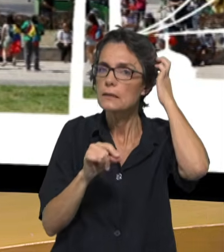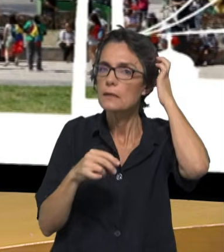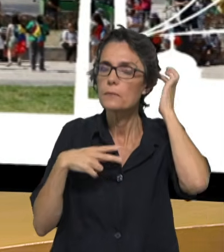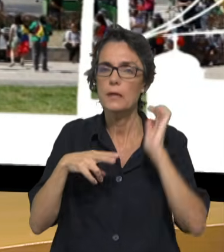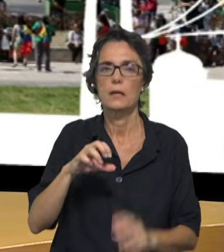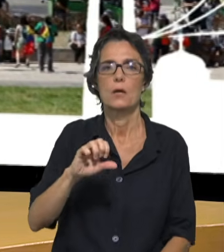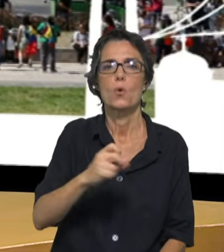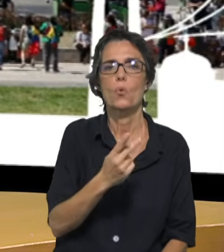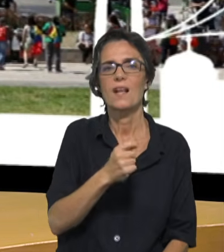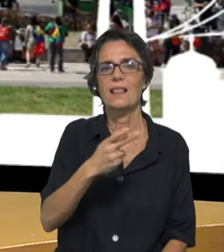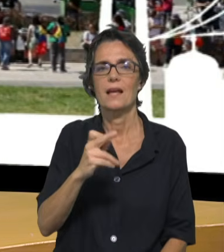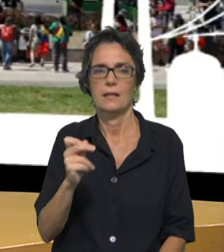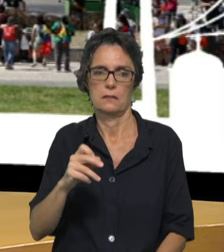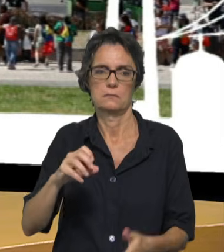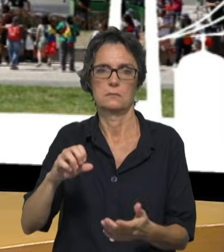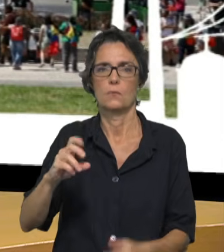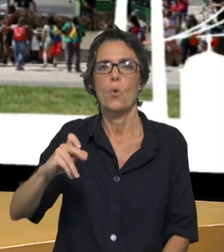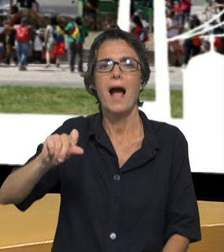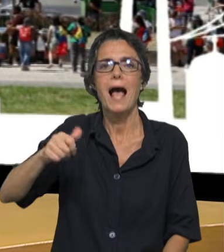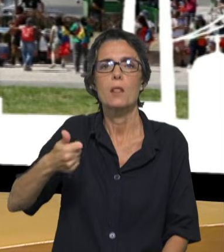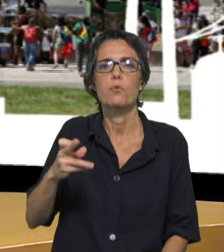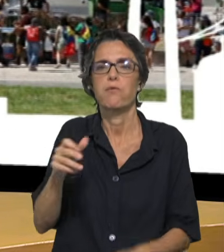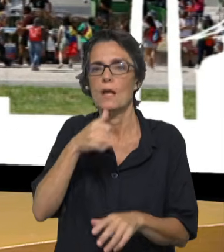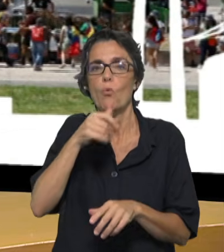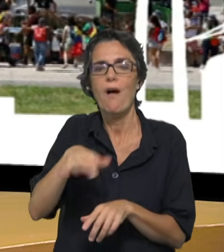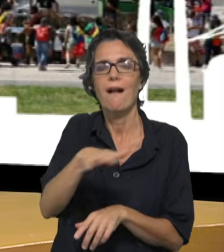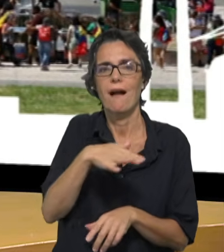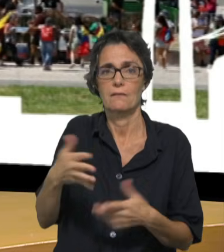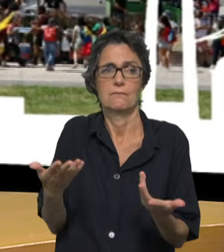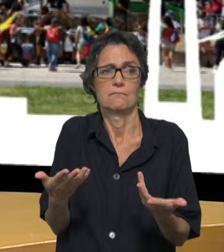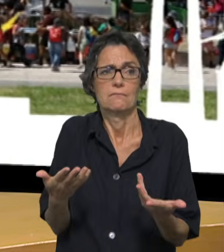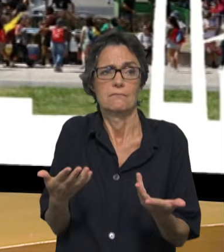Quarteira, se ficam em casa, ou seja, é só ir à praia e verem